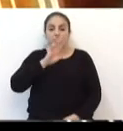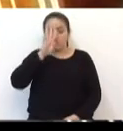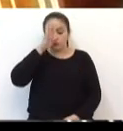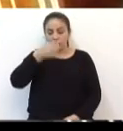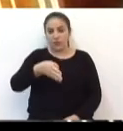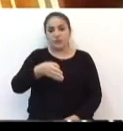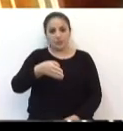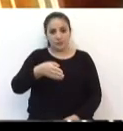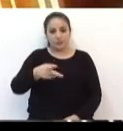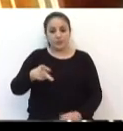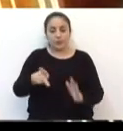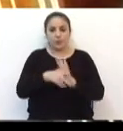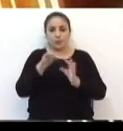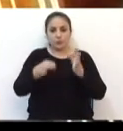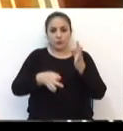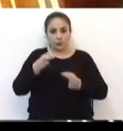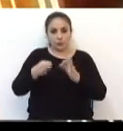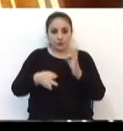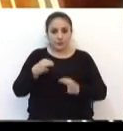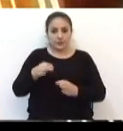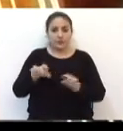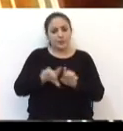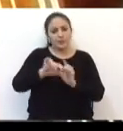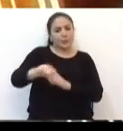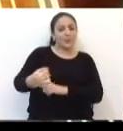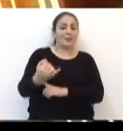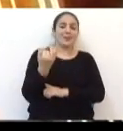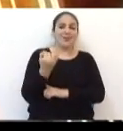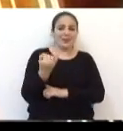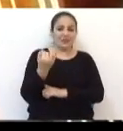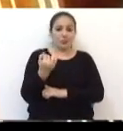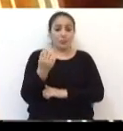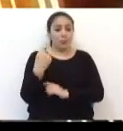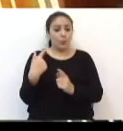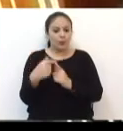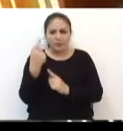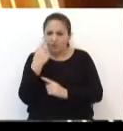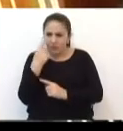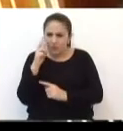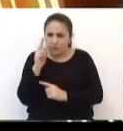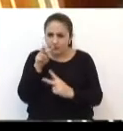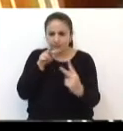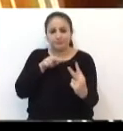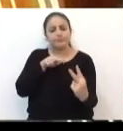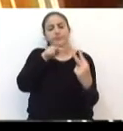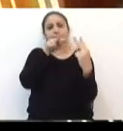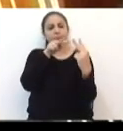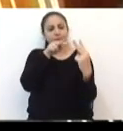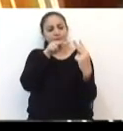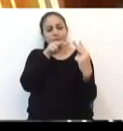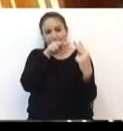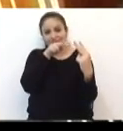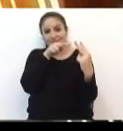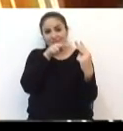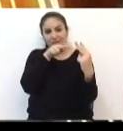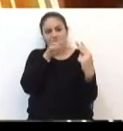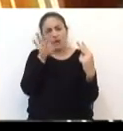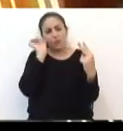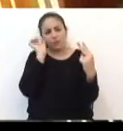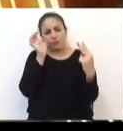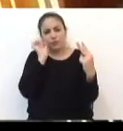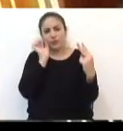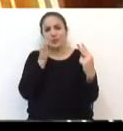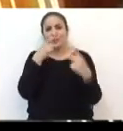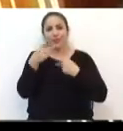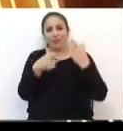para o juiz, e também dar a oportunidade para o magistrado de que, vendo o acusado, olhando no olho dele,